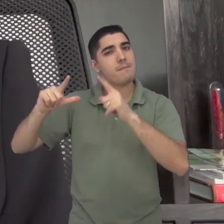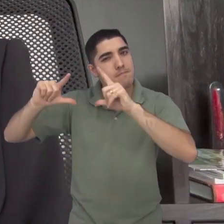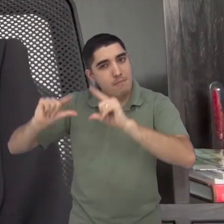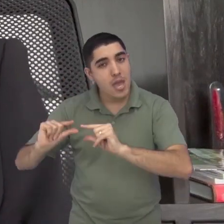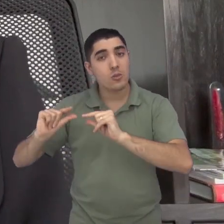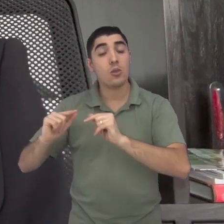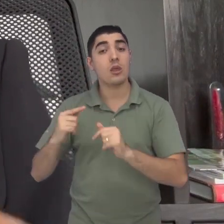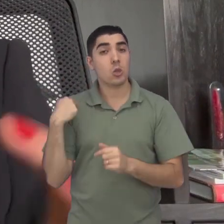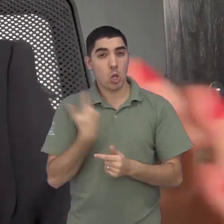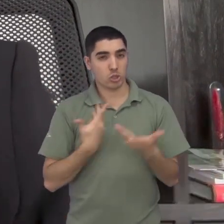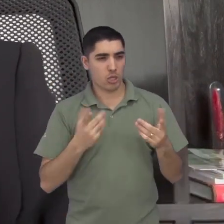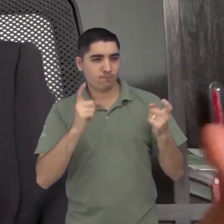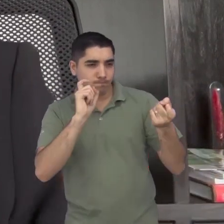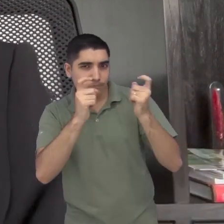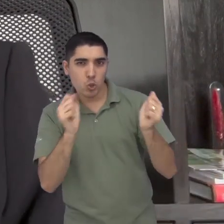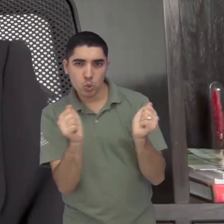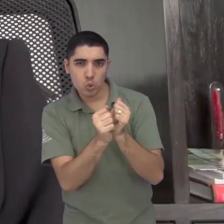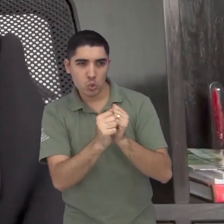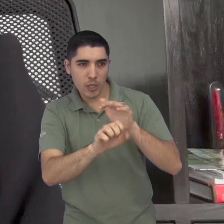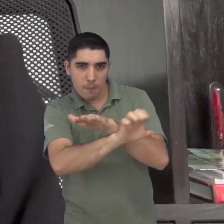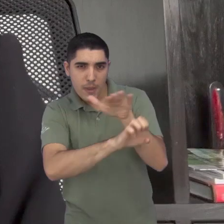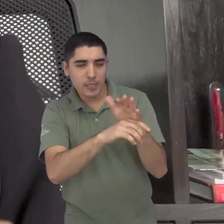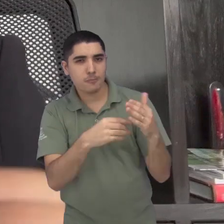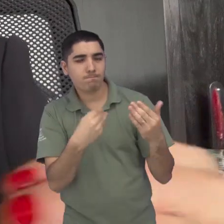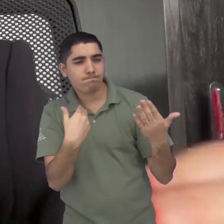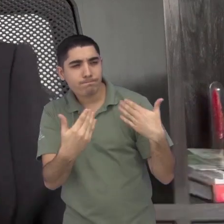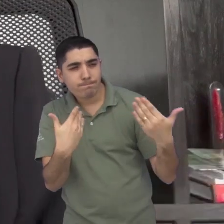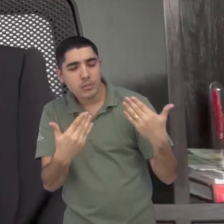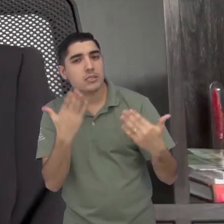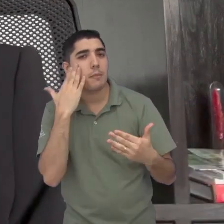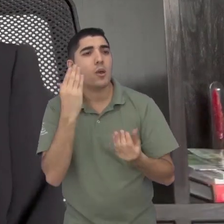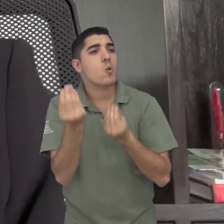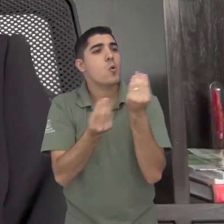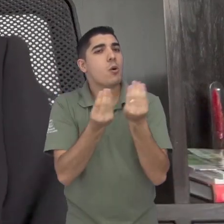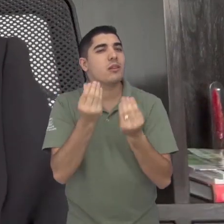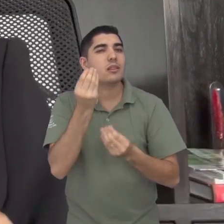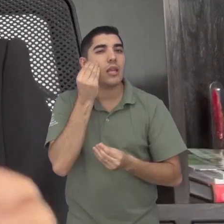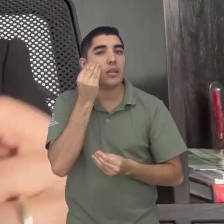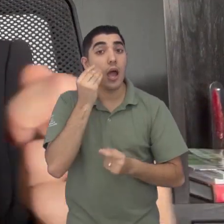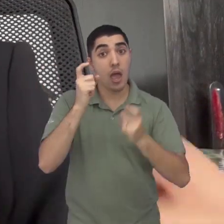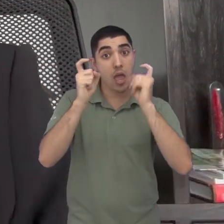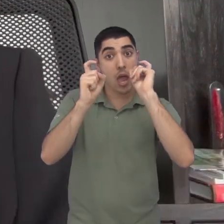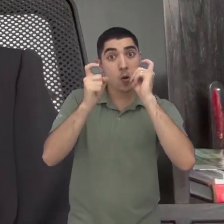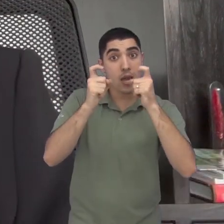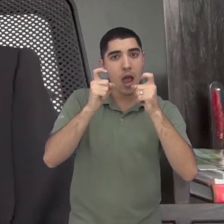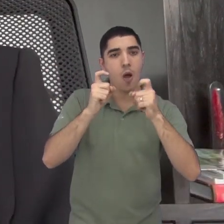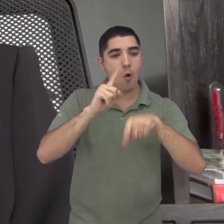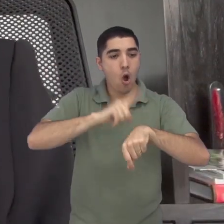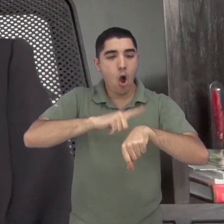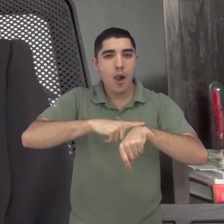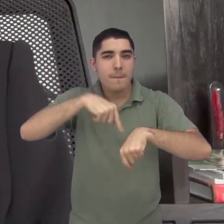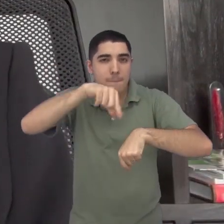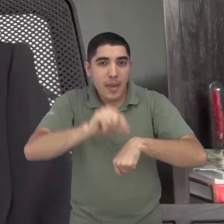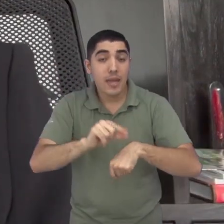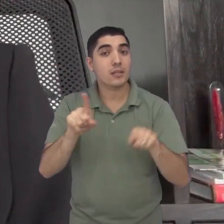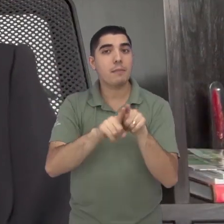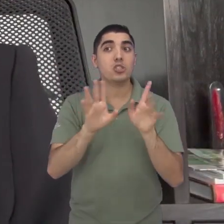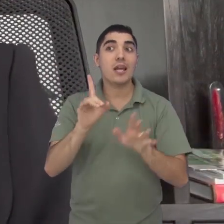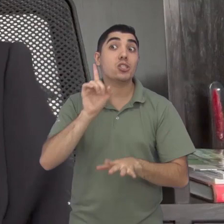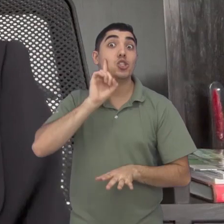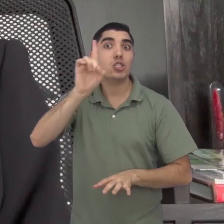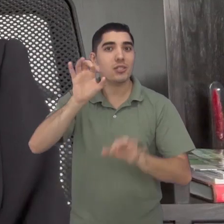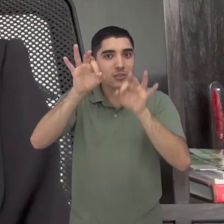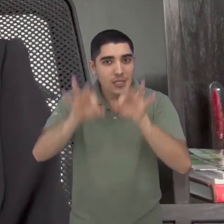para elas, né? Por exemplo, reduzir as reuniões, deixarem reuniões mais curtas, com uma pauta pré-definida, com documento